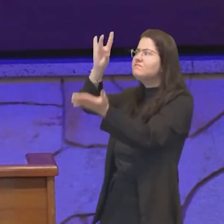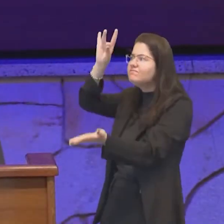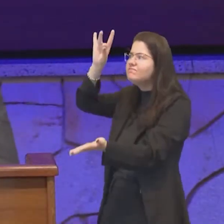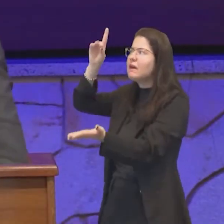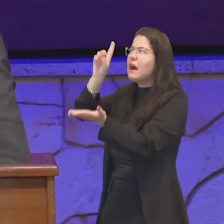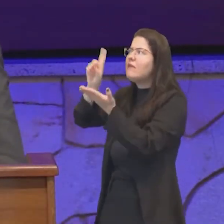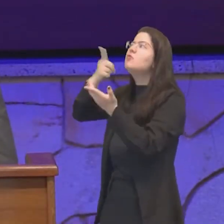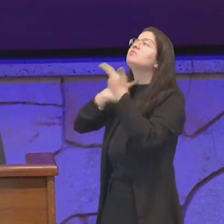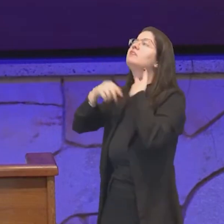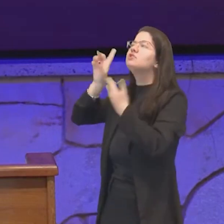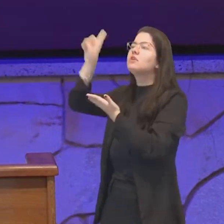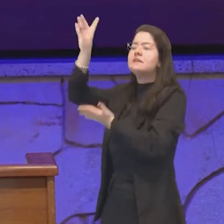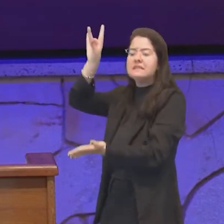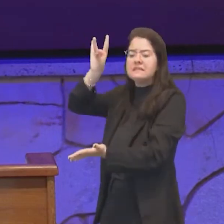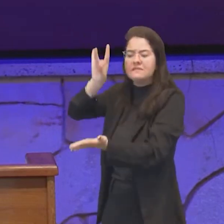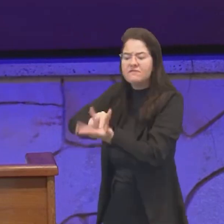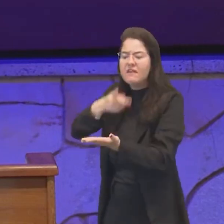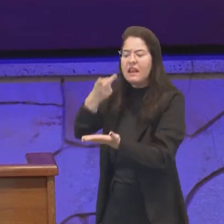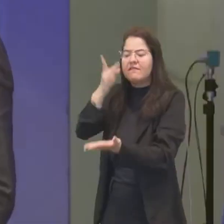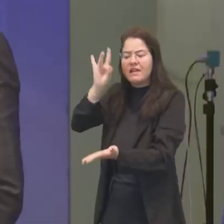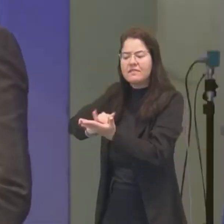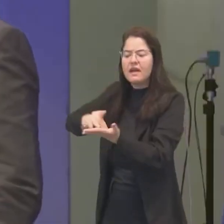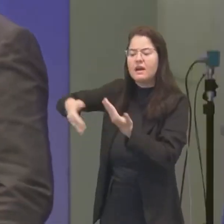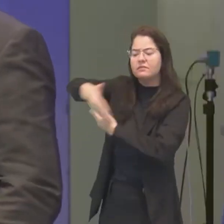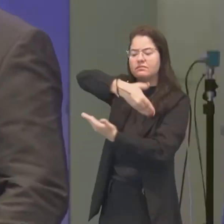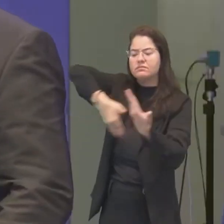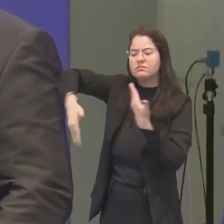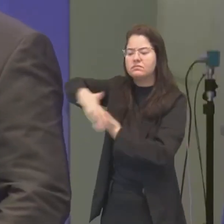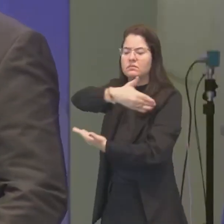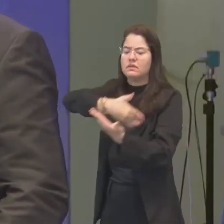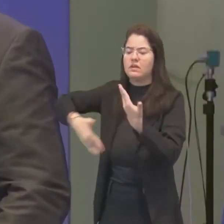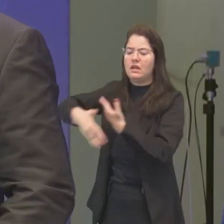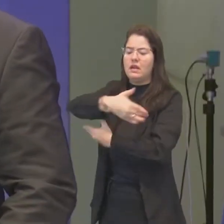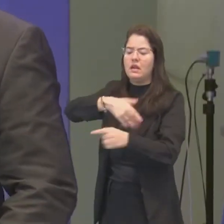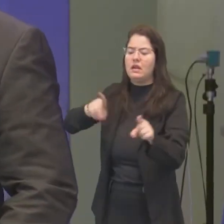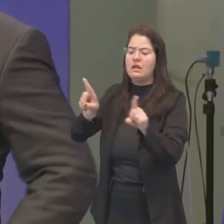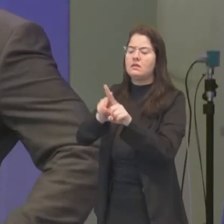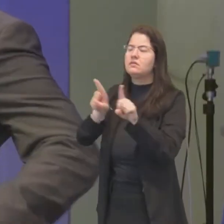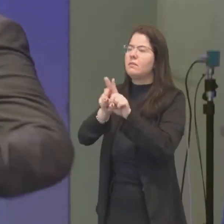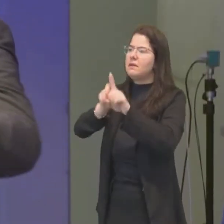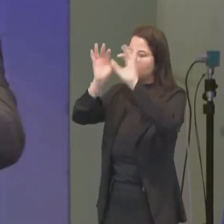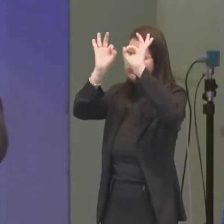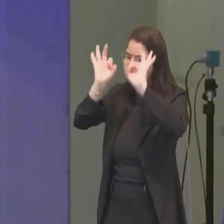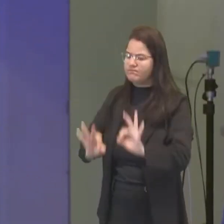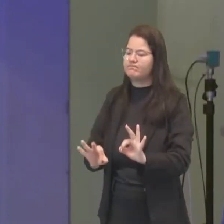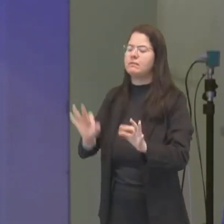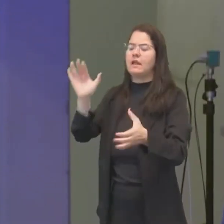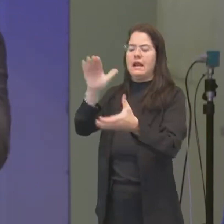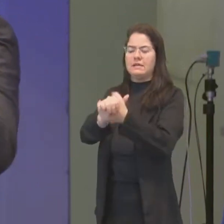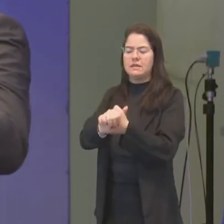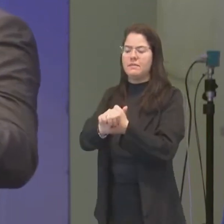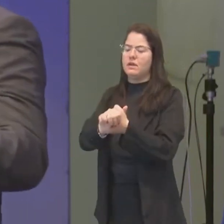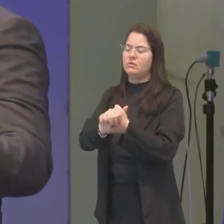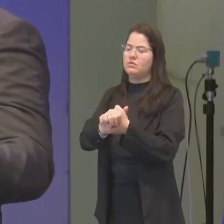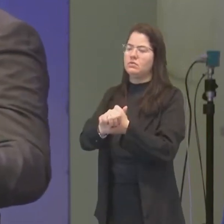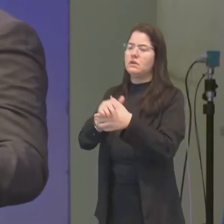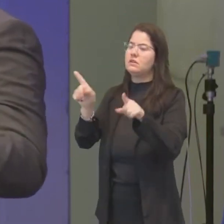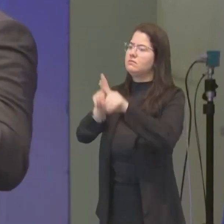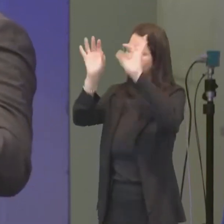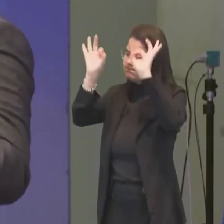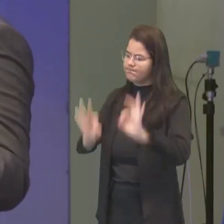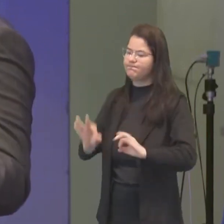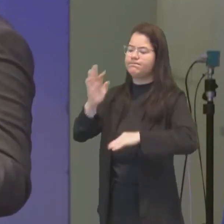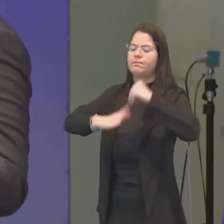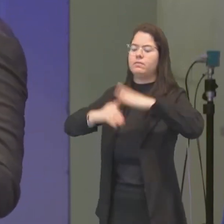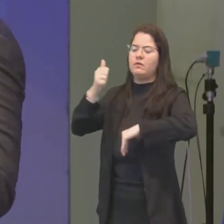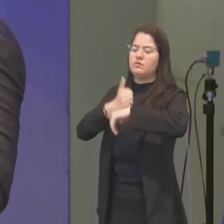próximo, com as nossas obrigações civis, com as nossas obrigações matrimoniais, com as nossas obrigações profissionais. Isso é